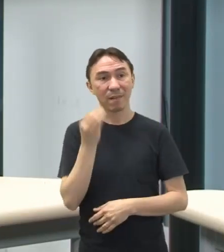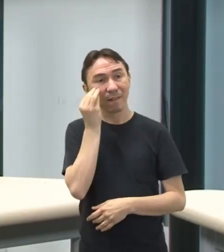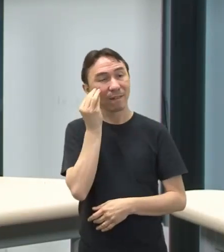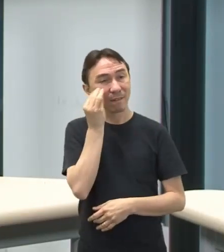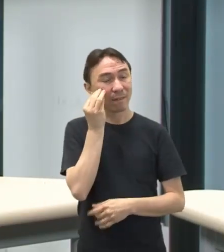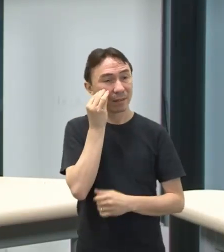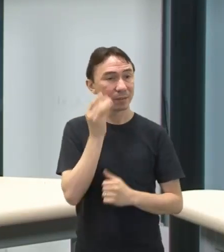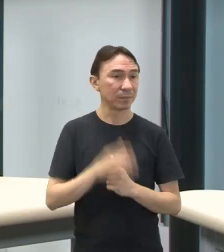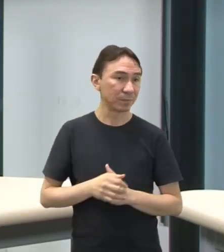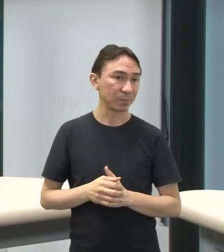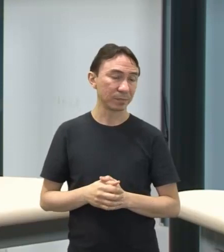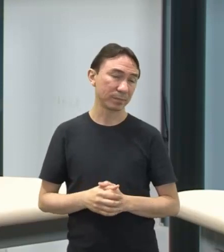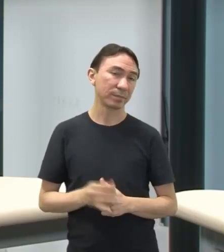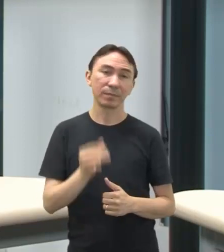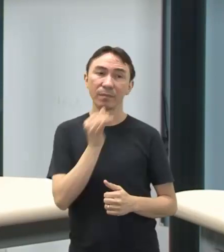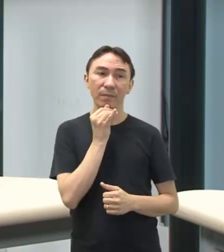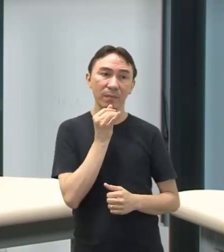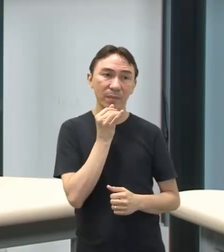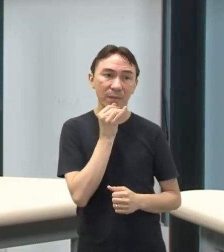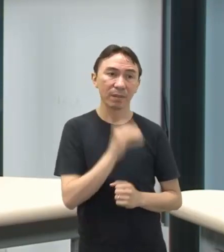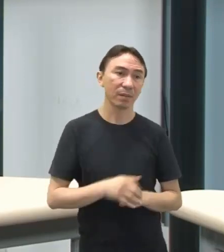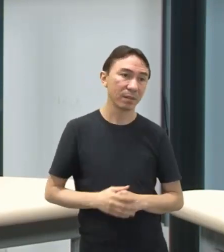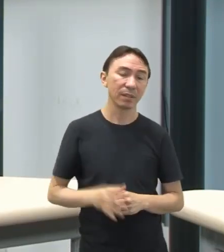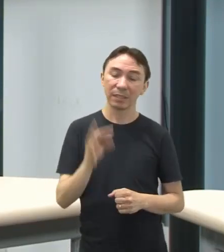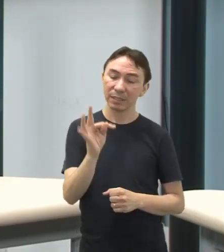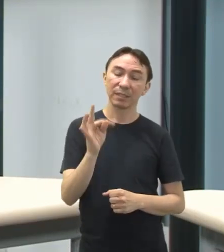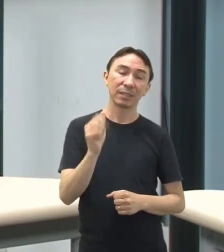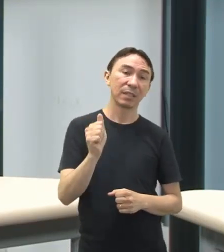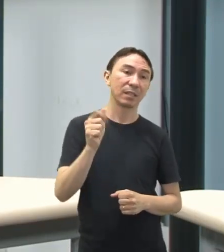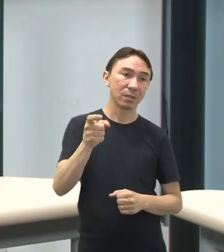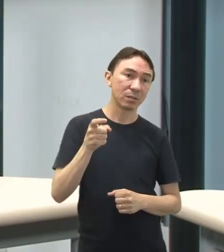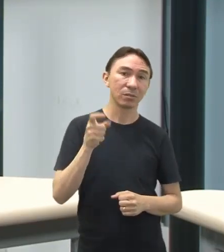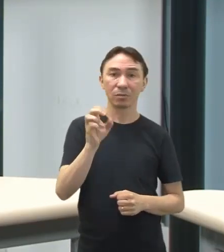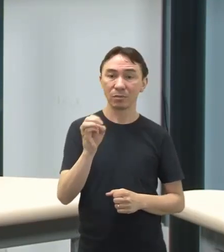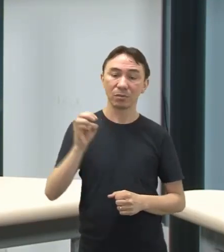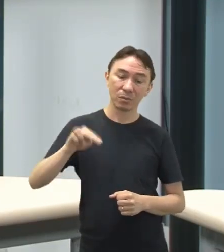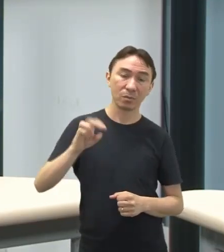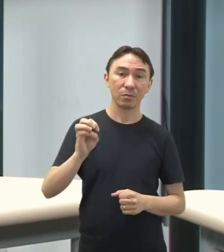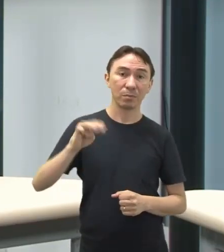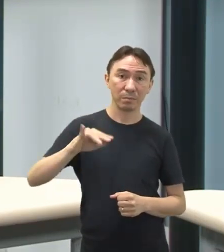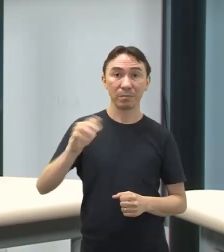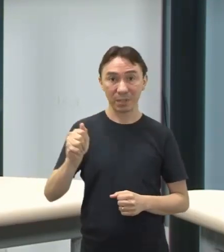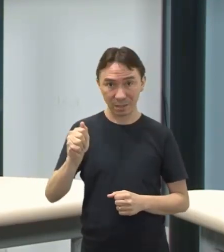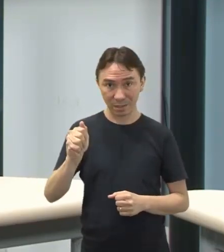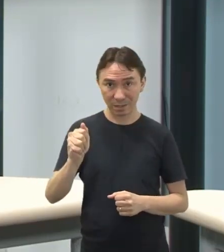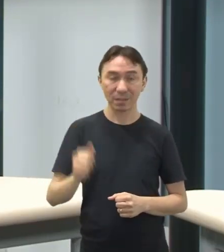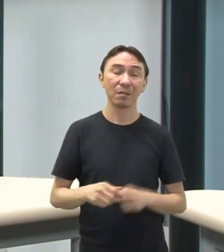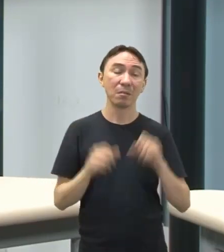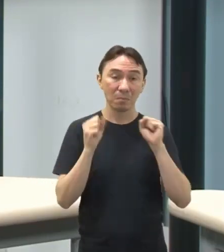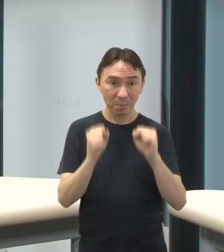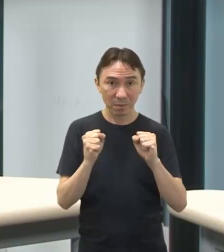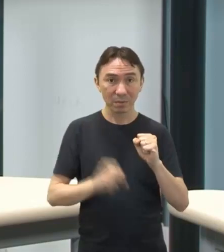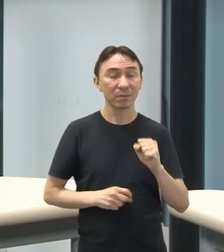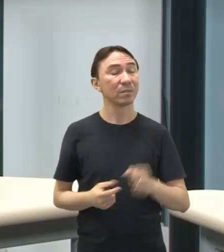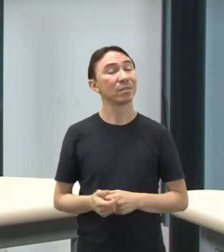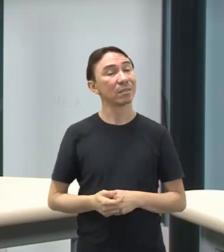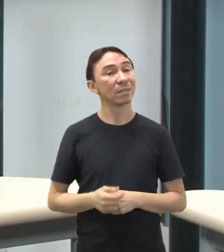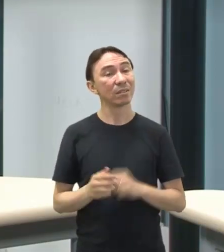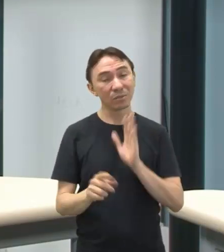taxonomia de Bloom nos auxilia nas ações a serem propostas nesses encontros ordenar e identificar